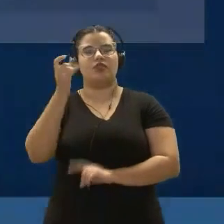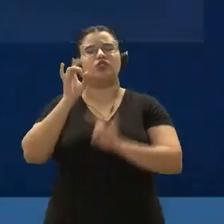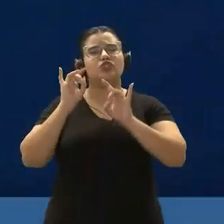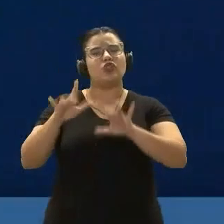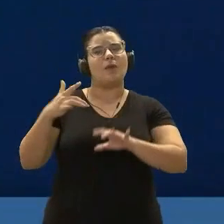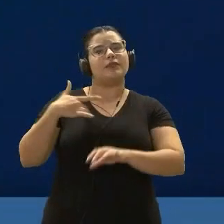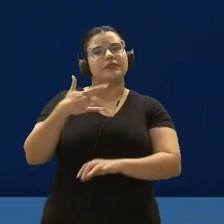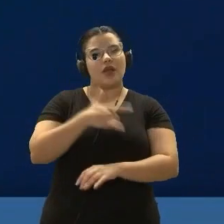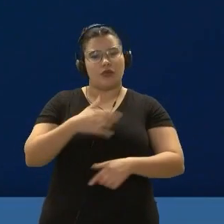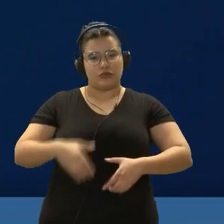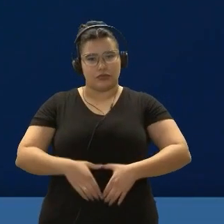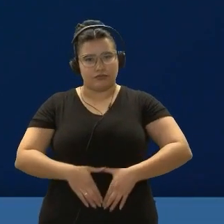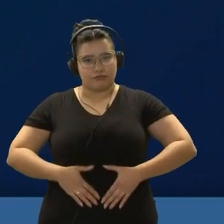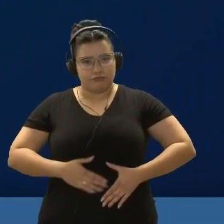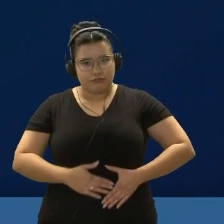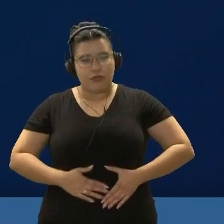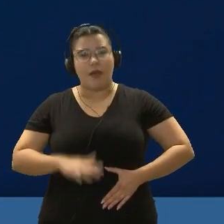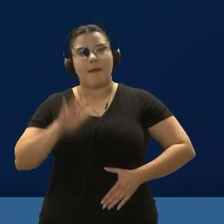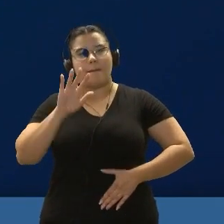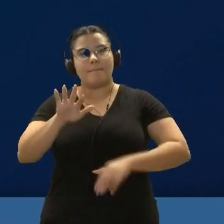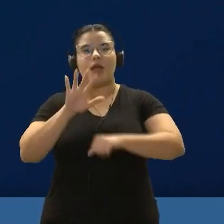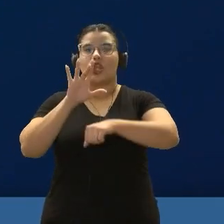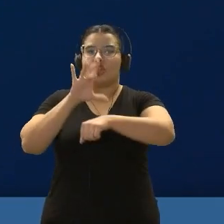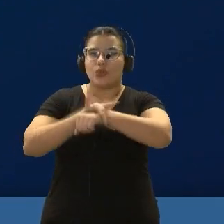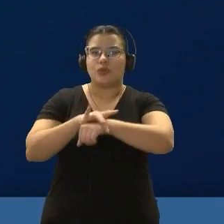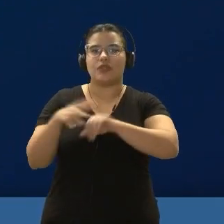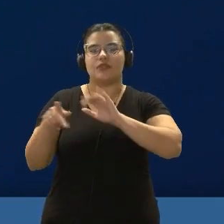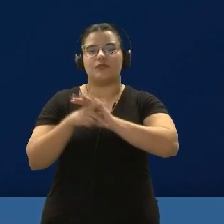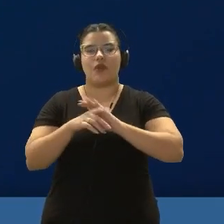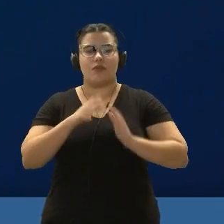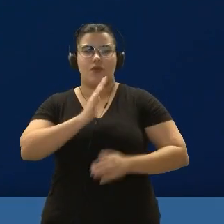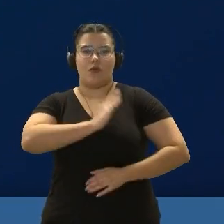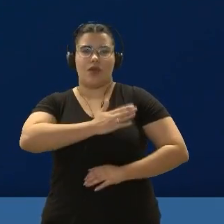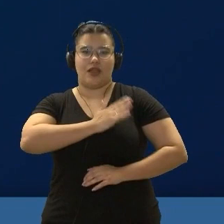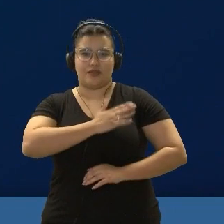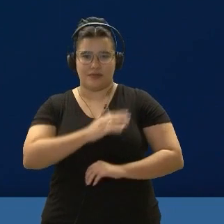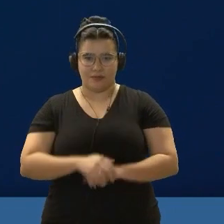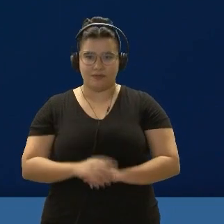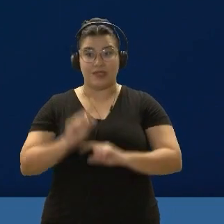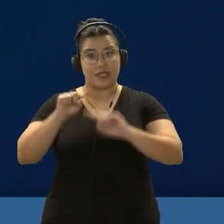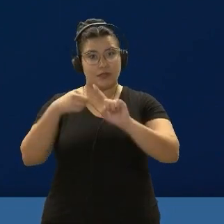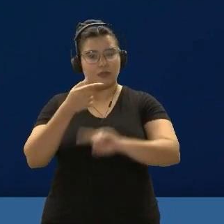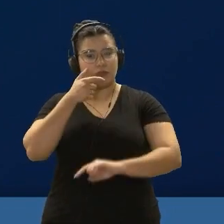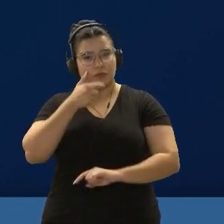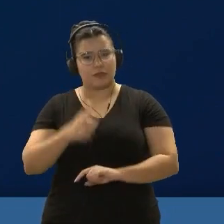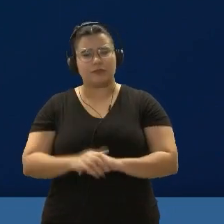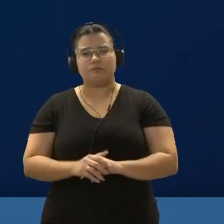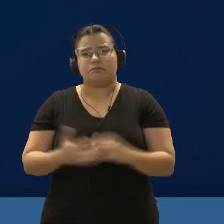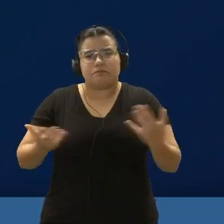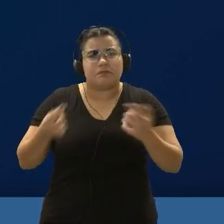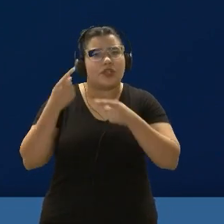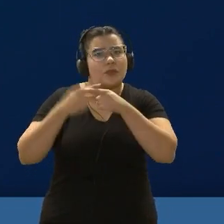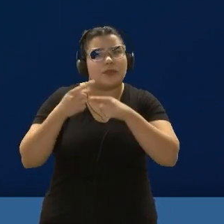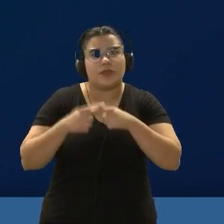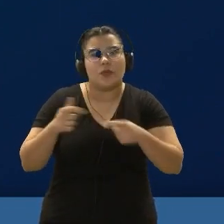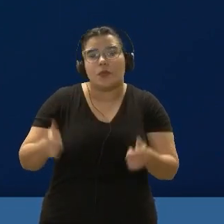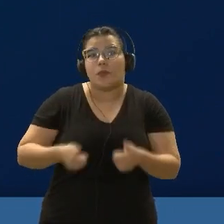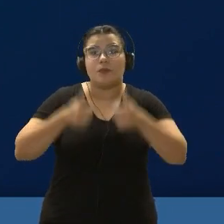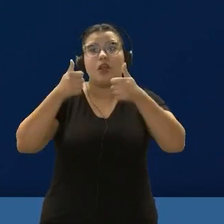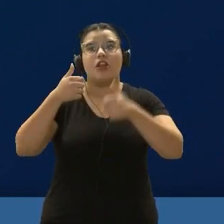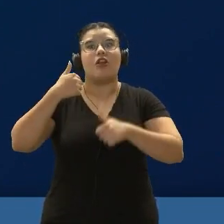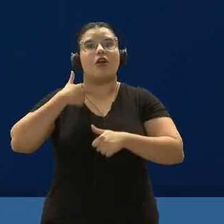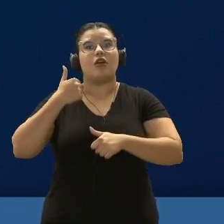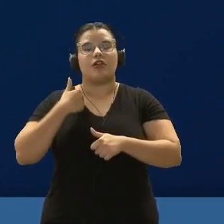saúde intestinal, mas para a doença cardiovascular, como a gente vai ver daqui a pouco. E por que é muito melhor eu fazer